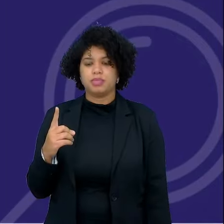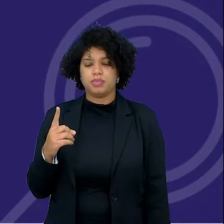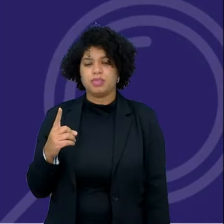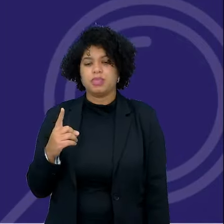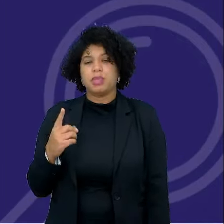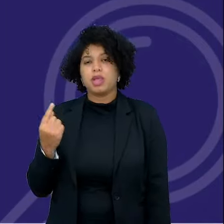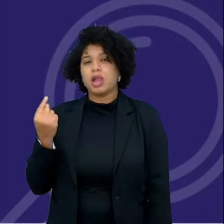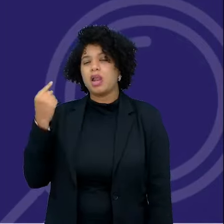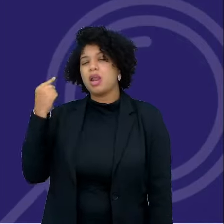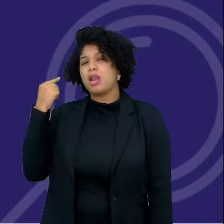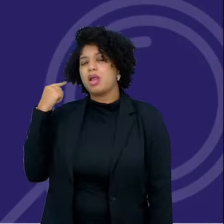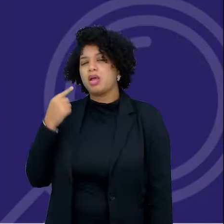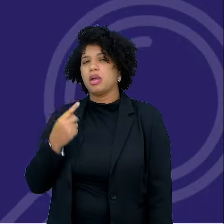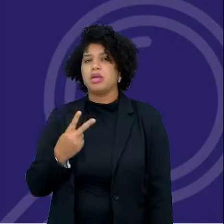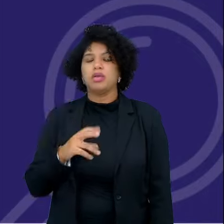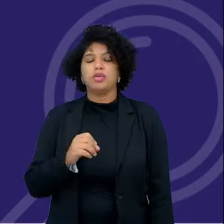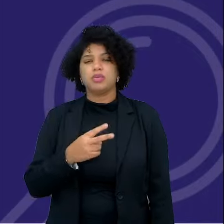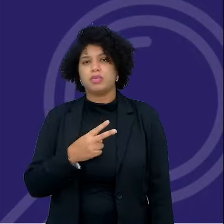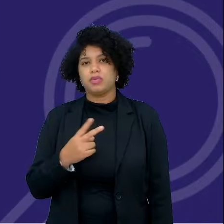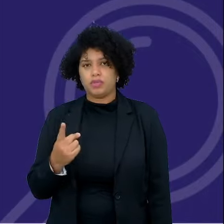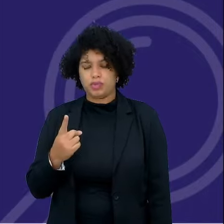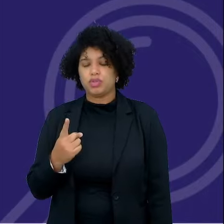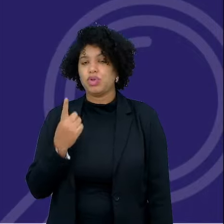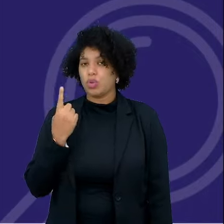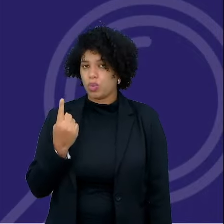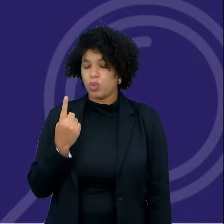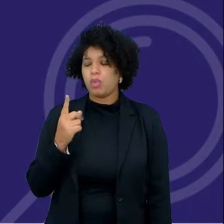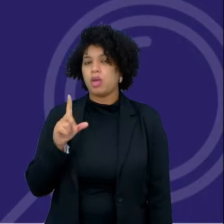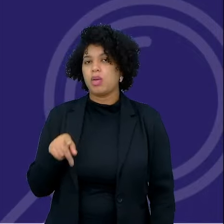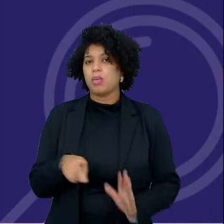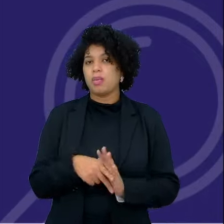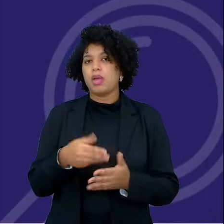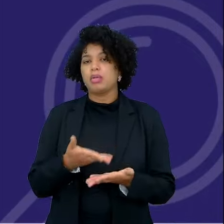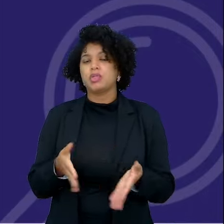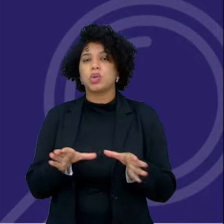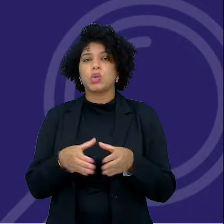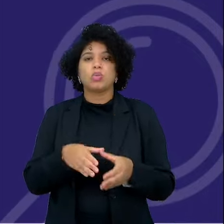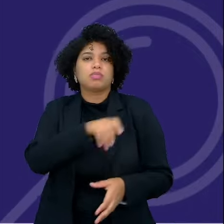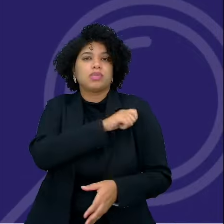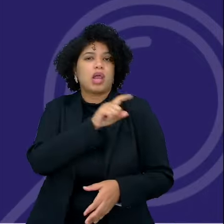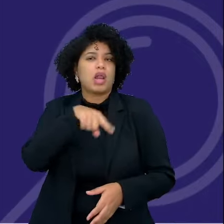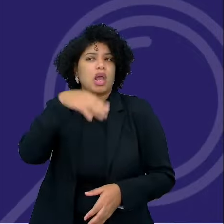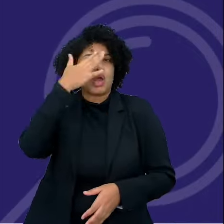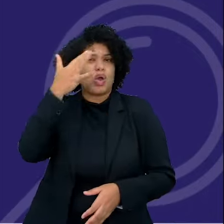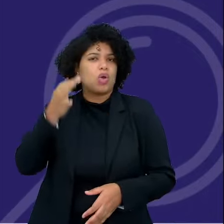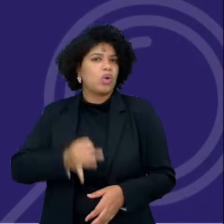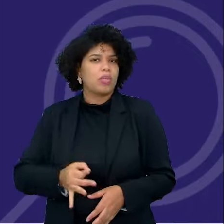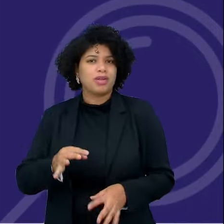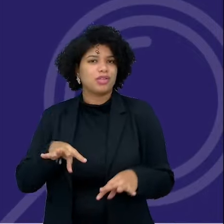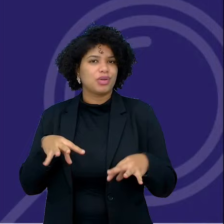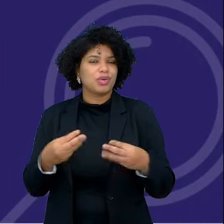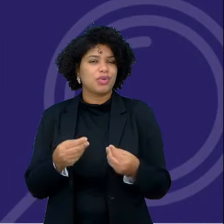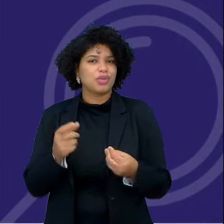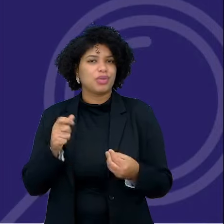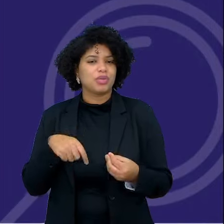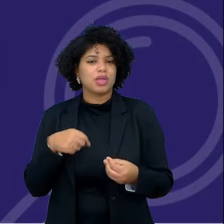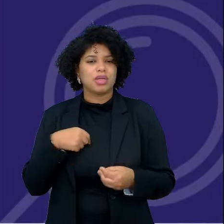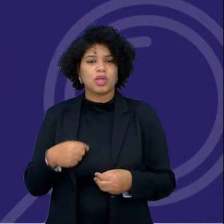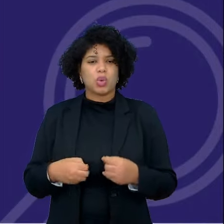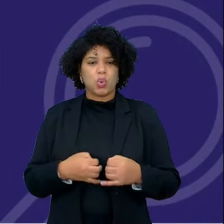em 2021, uma questão que foi cobrada do estudante era ele compreender como combater a acidez do